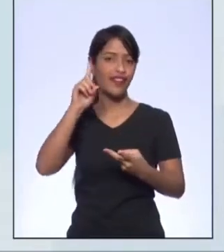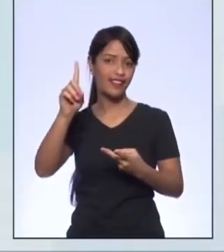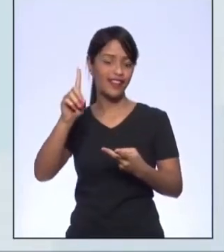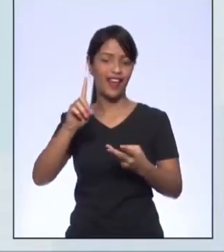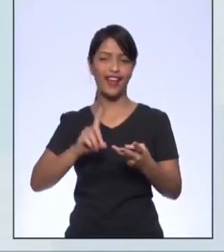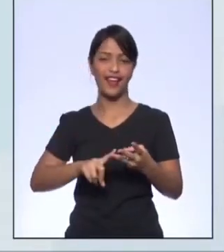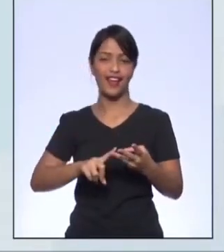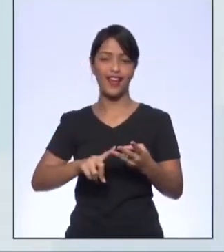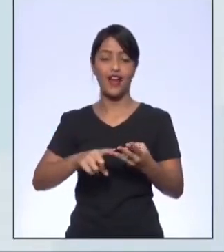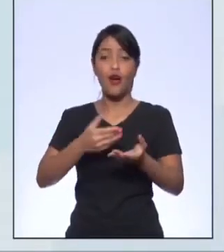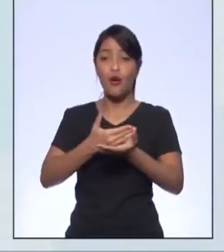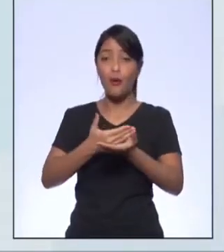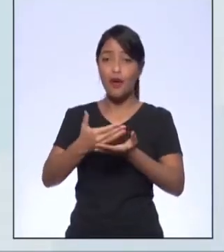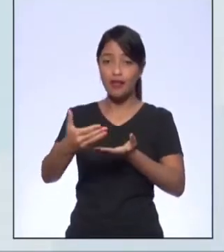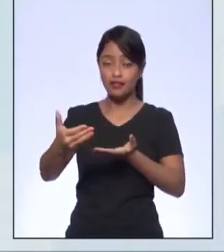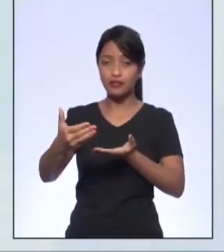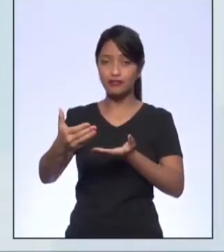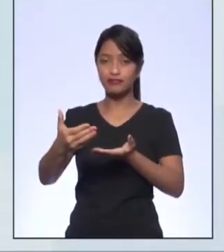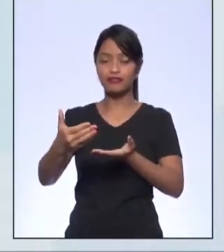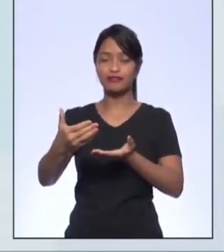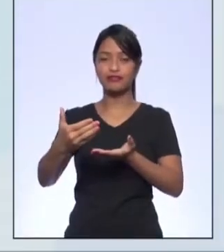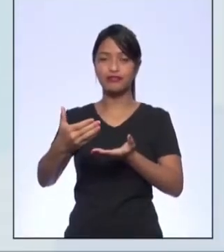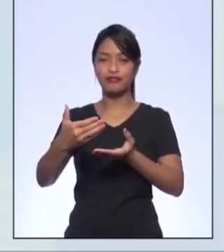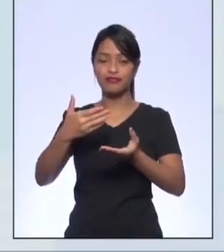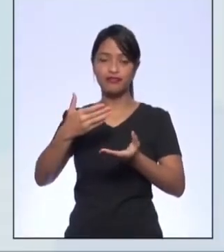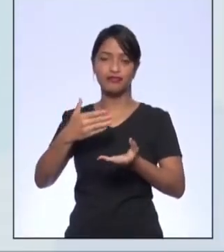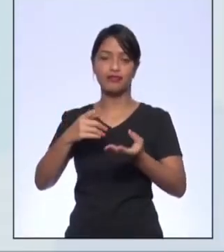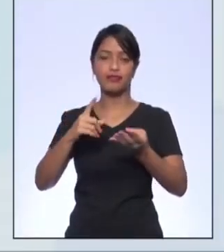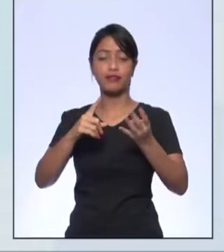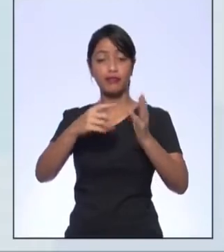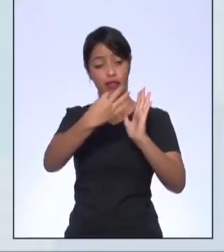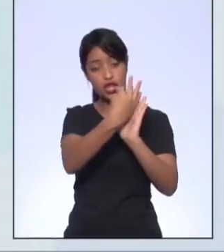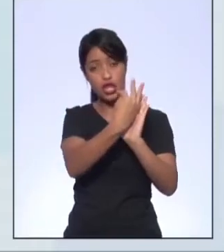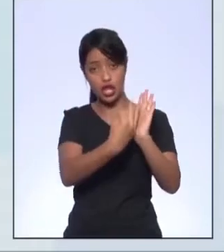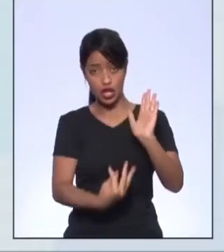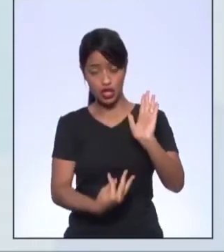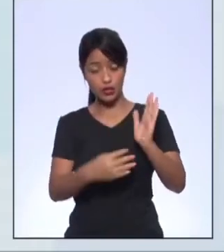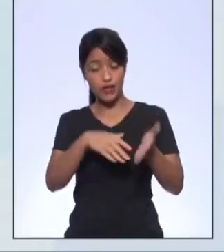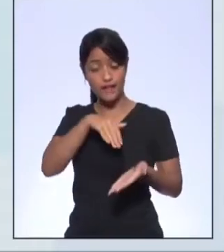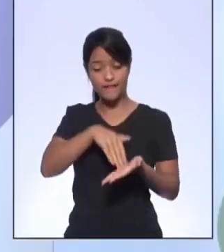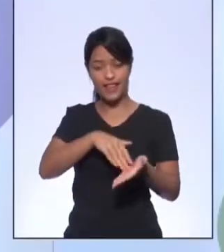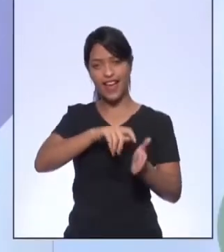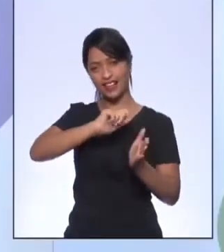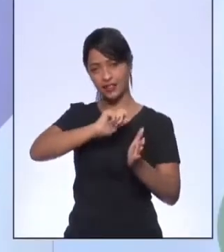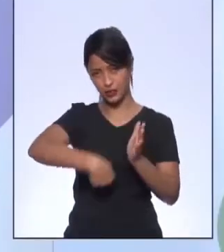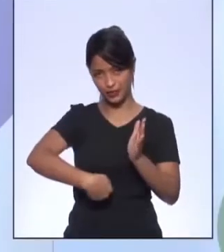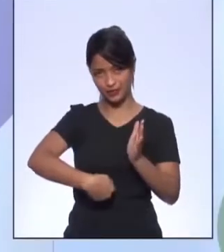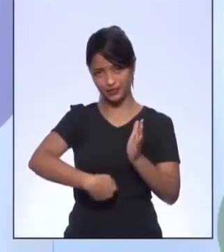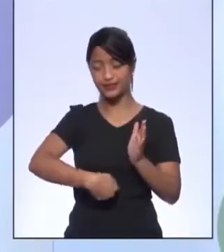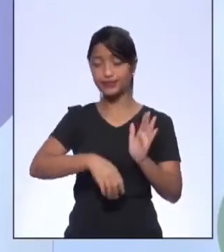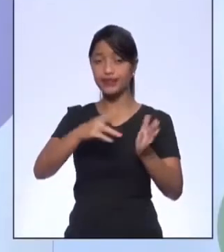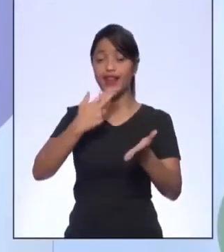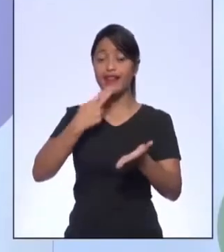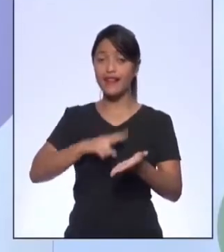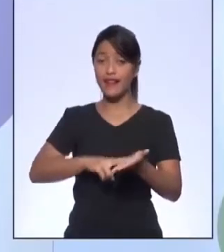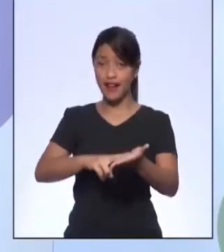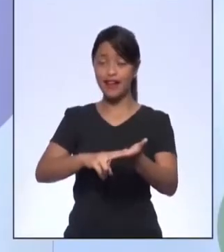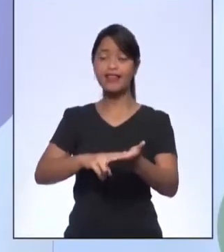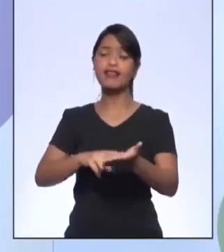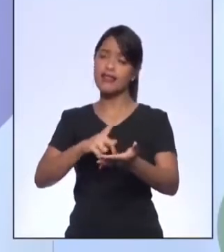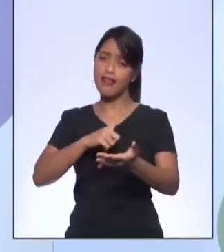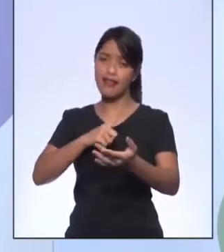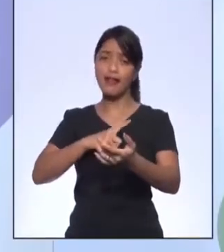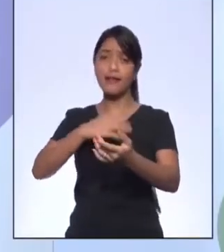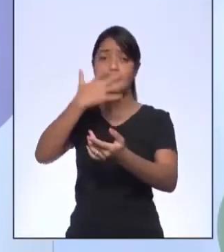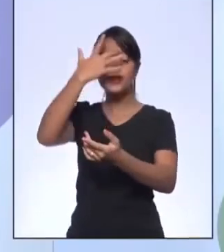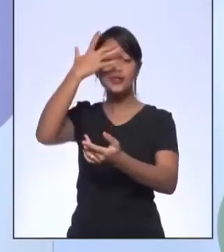uma saudação, tem o corpo, né, o texto e uma assinatura. E é lógico que para a carta você tem um destinatário e